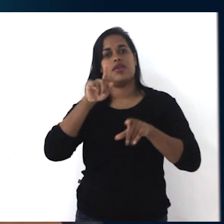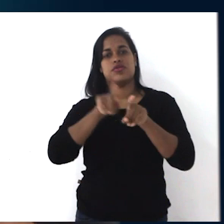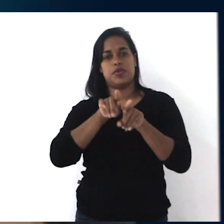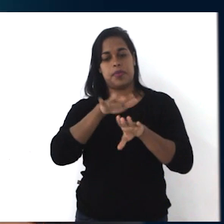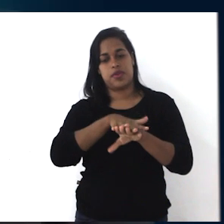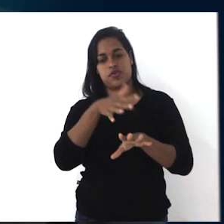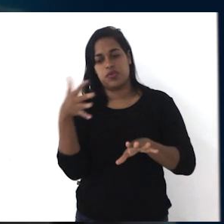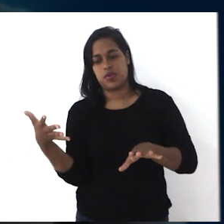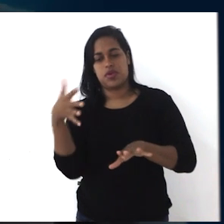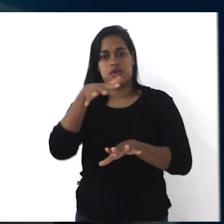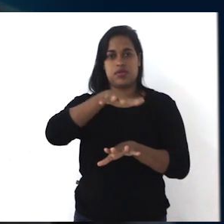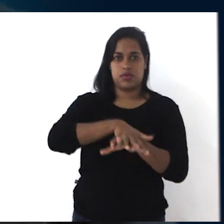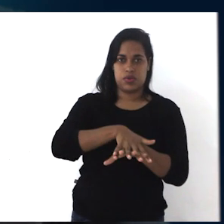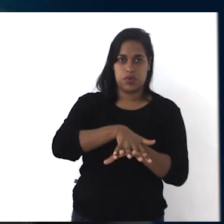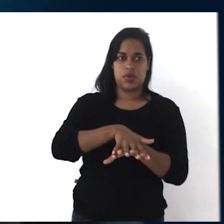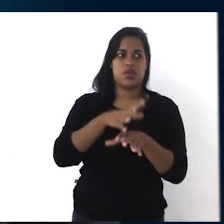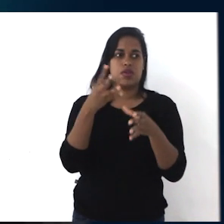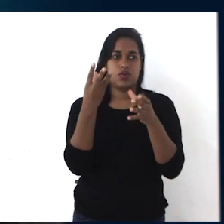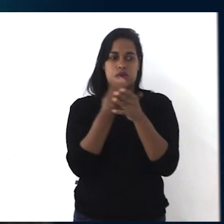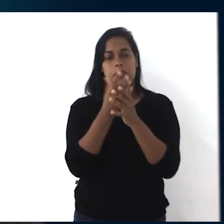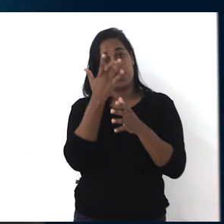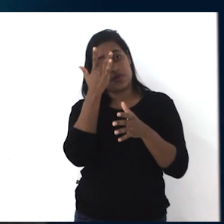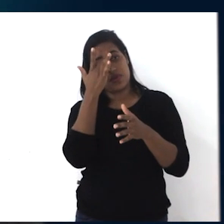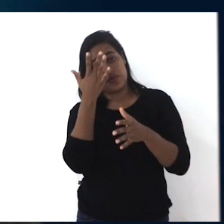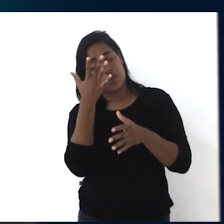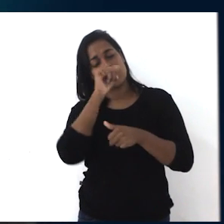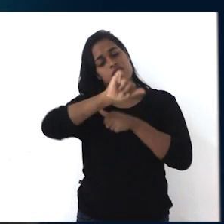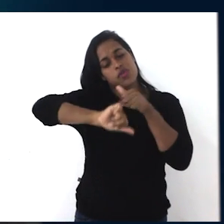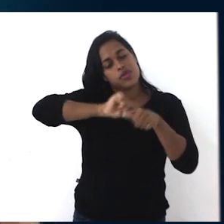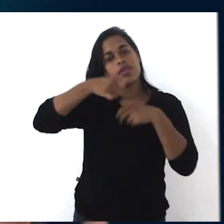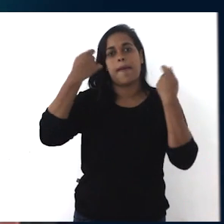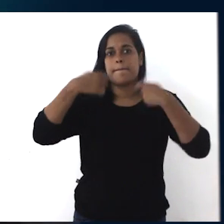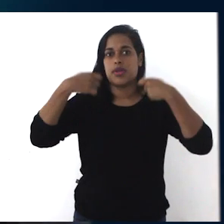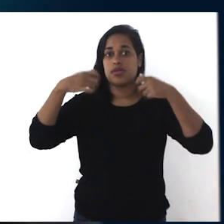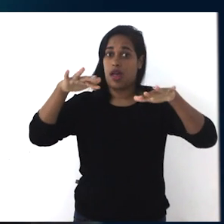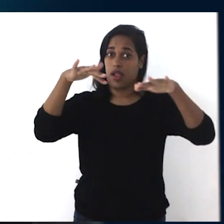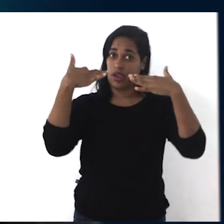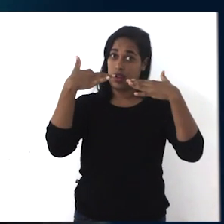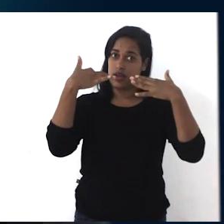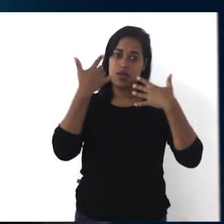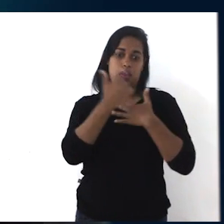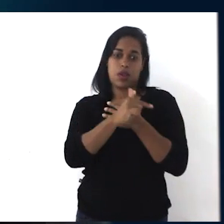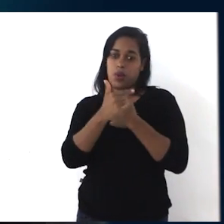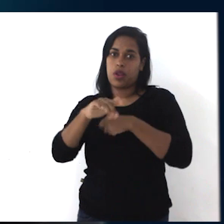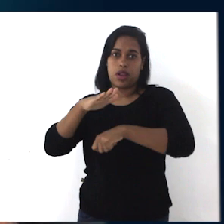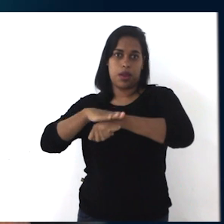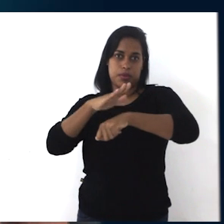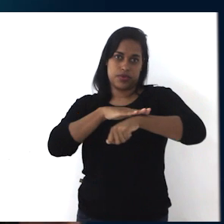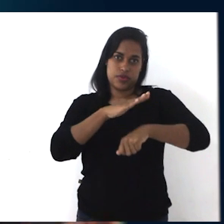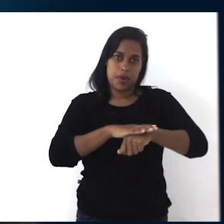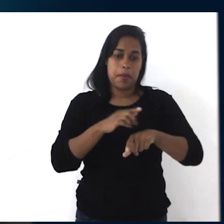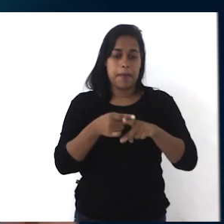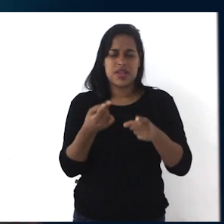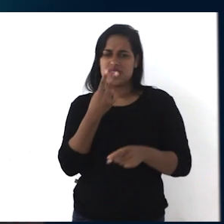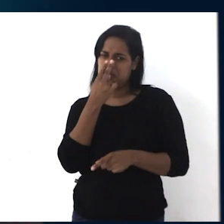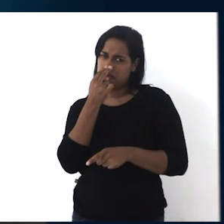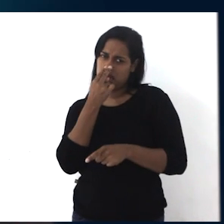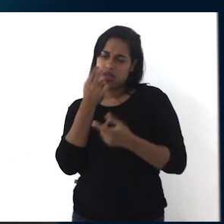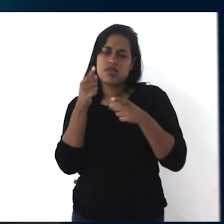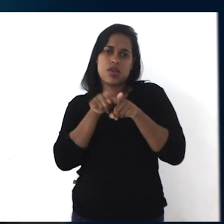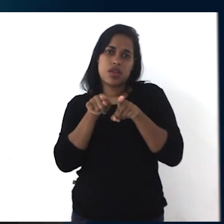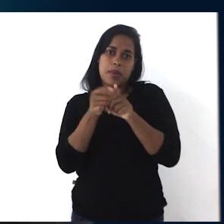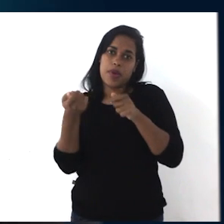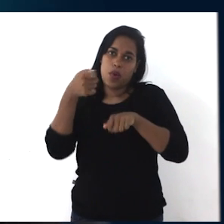excluir. O excluir é bem mais fácil, o alterar exige um pouco de atenção, só que não temos tempo de ver aqui, mas ele é muito parecido com o